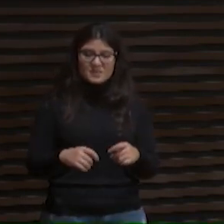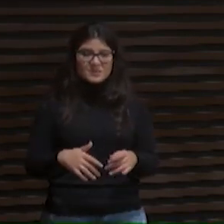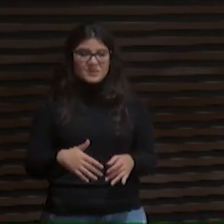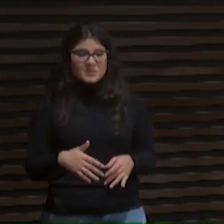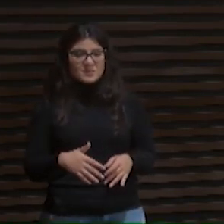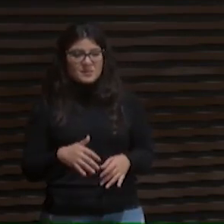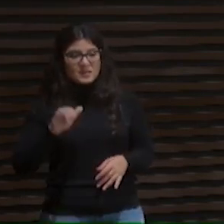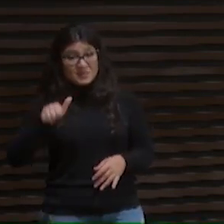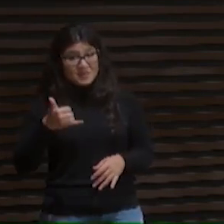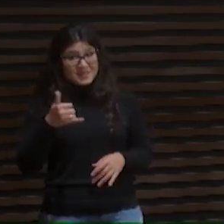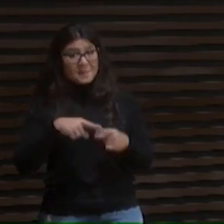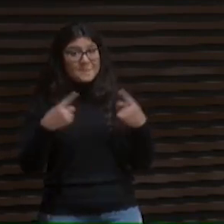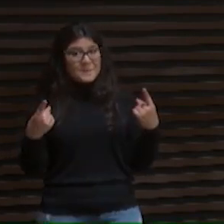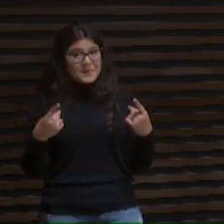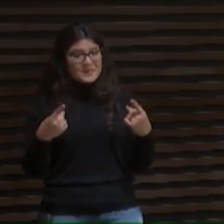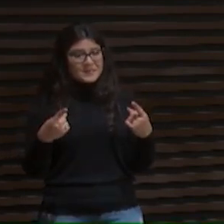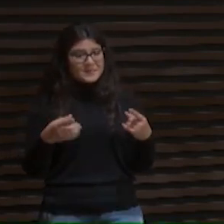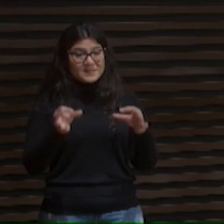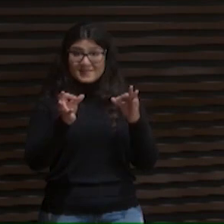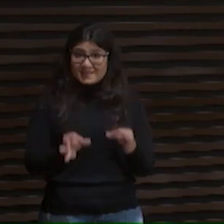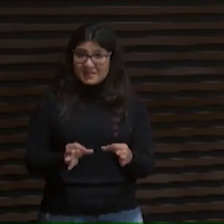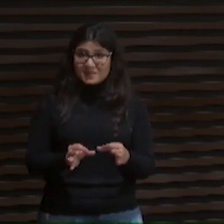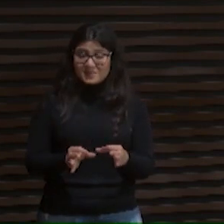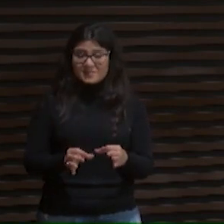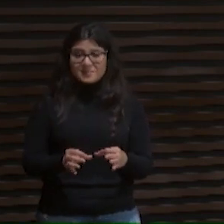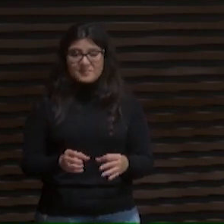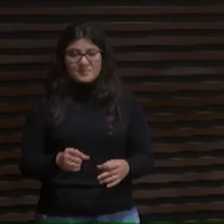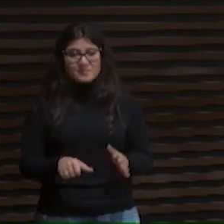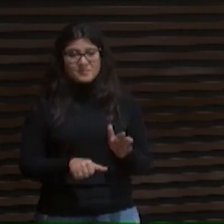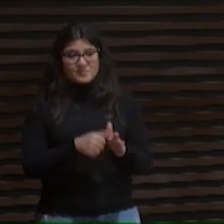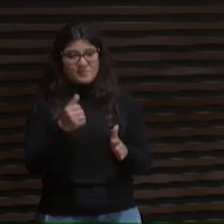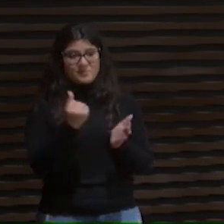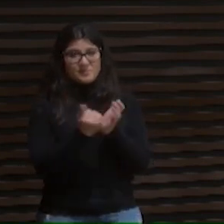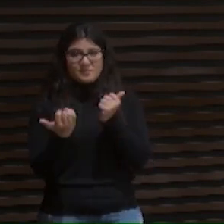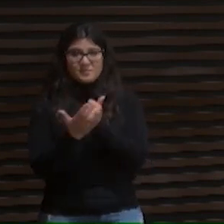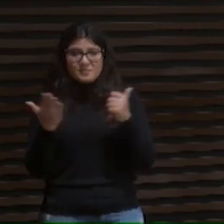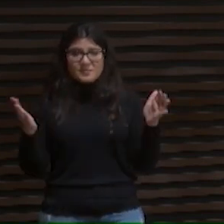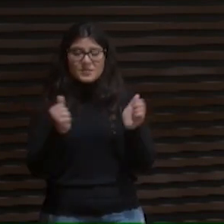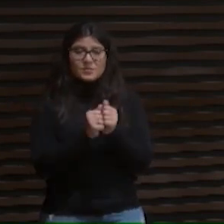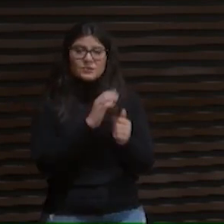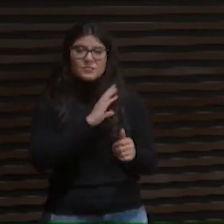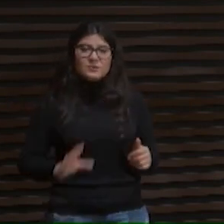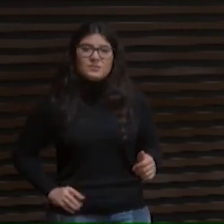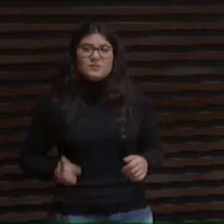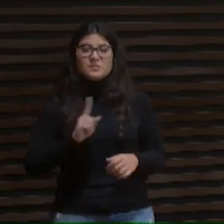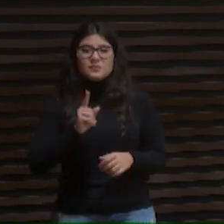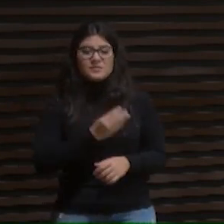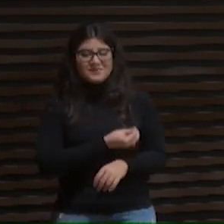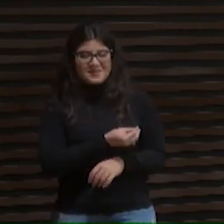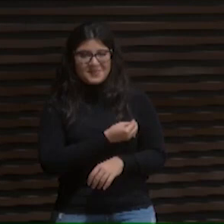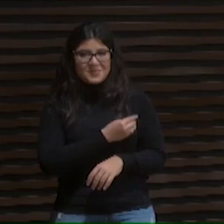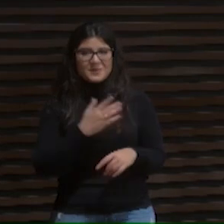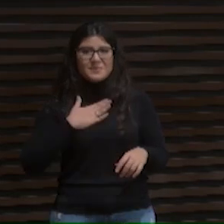aproveitada. Mas, certo que, uma vez crucificado com Cristo, já não sou eu quem